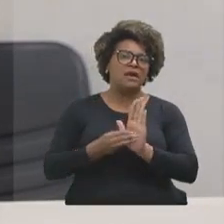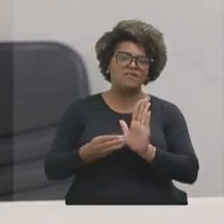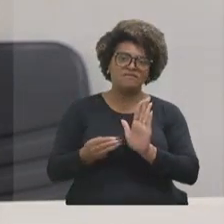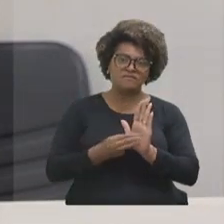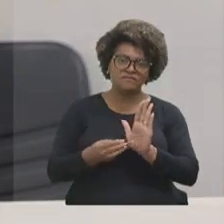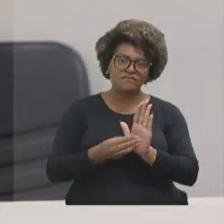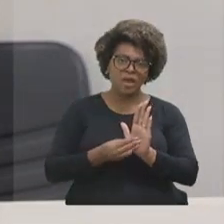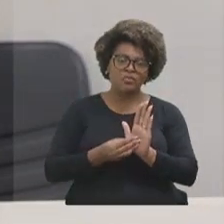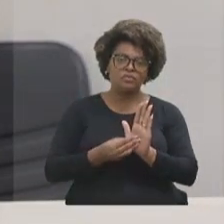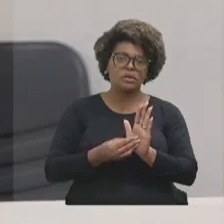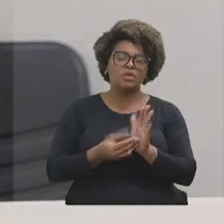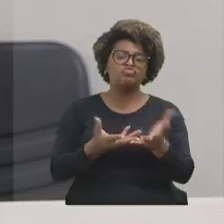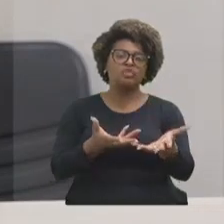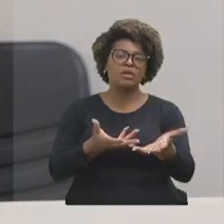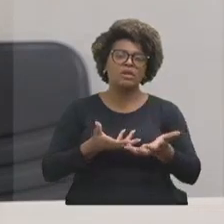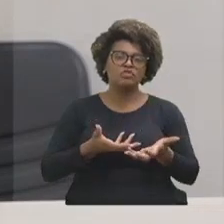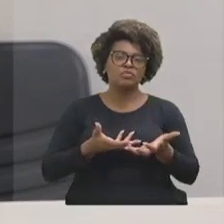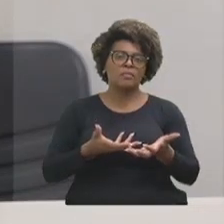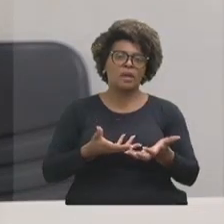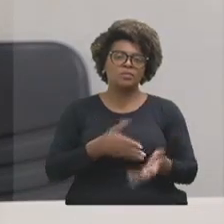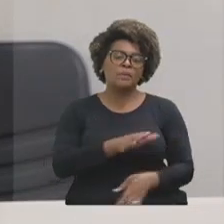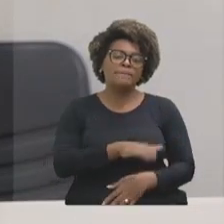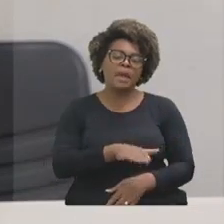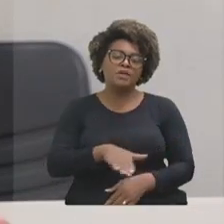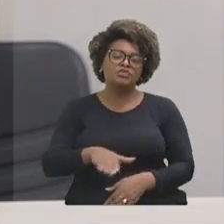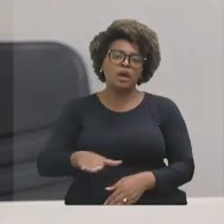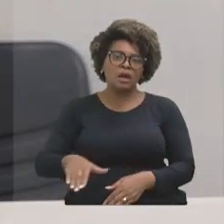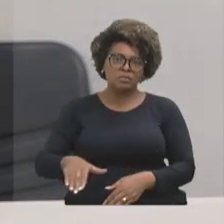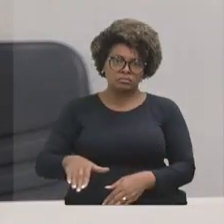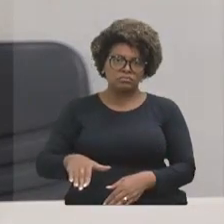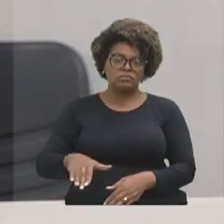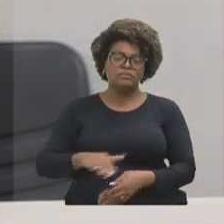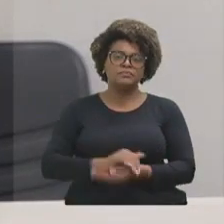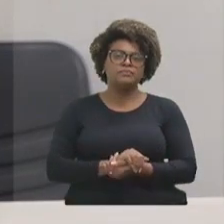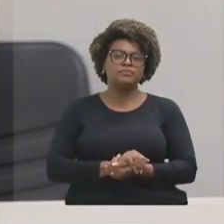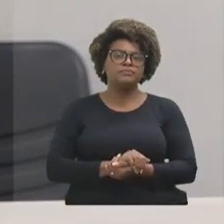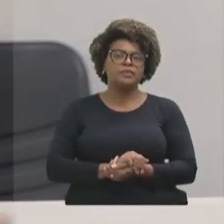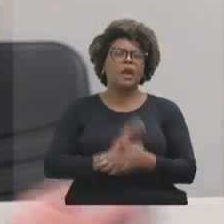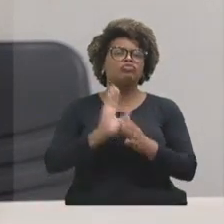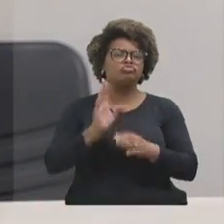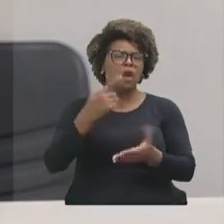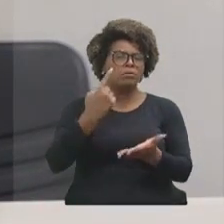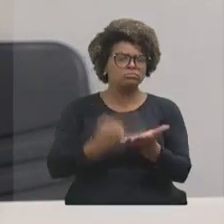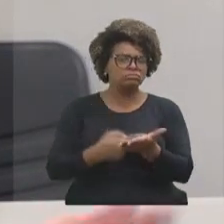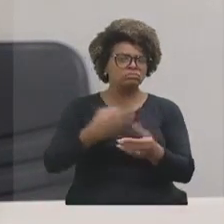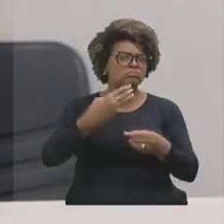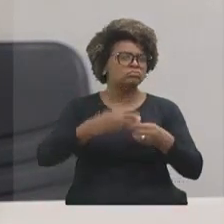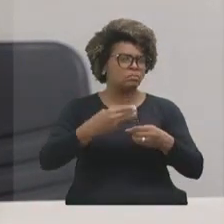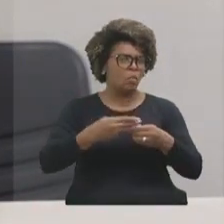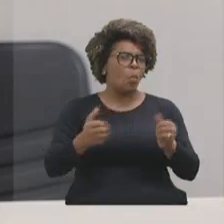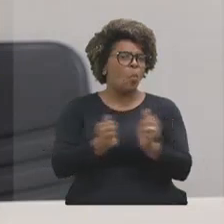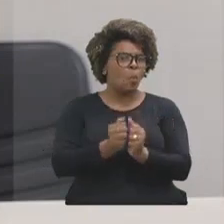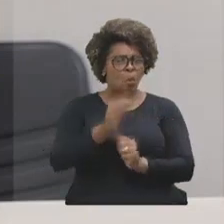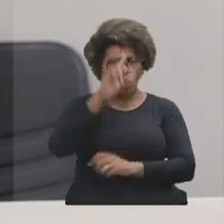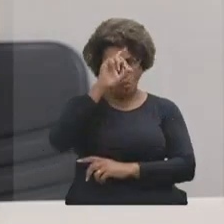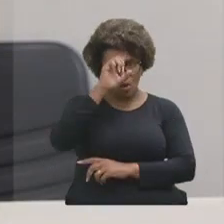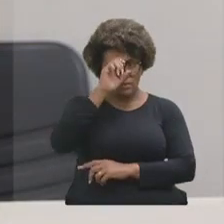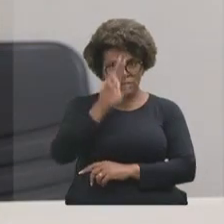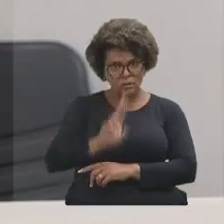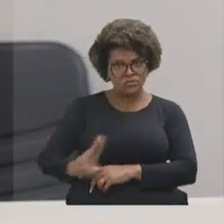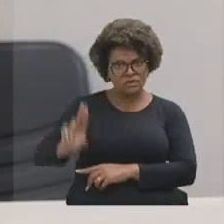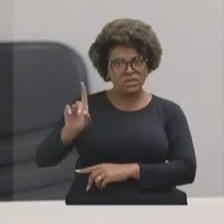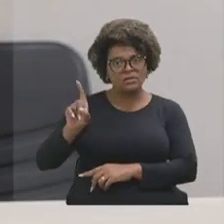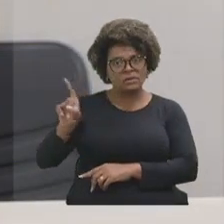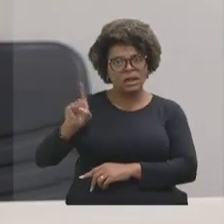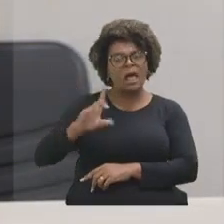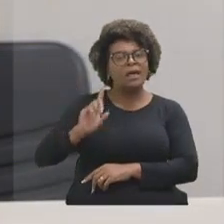e o município vem tratando com Hospital Universitário é como fazer isso no Hospital Universitário que é a grande porta